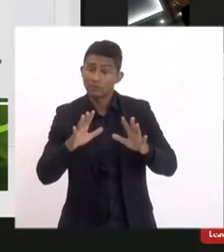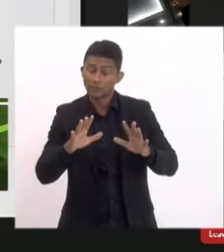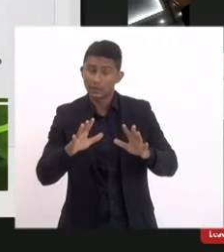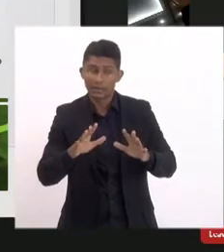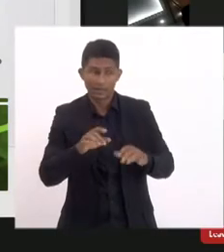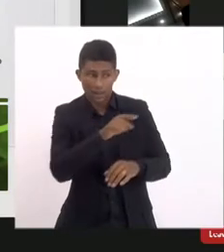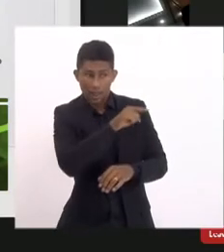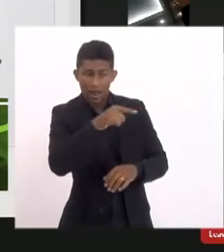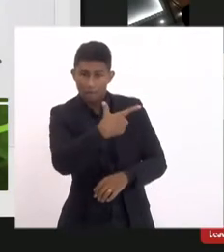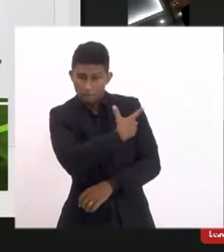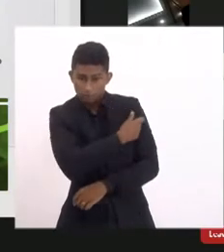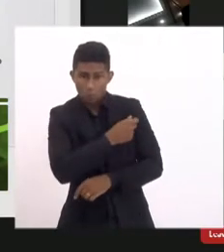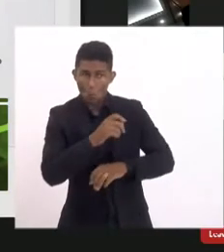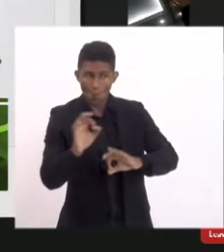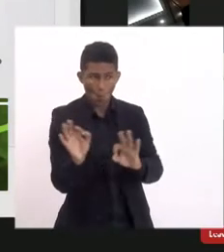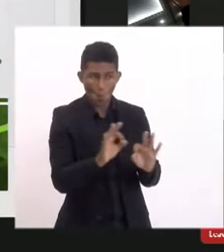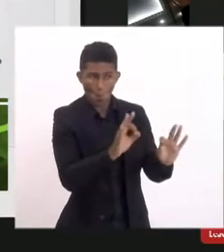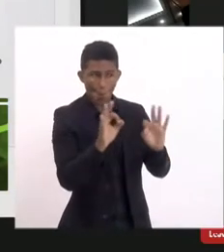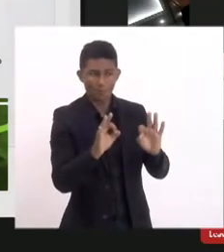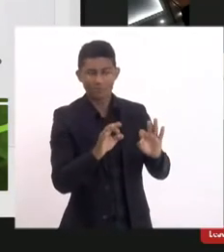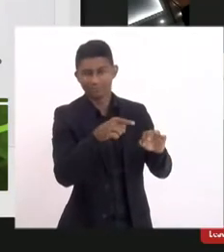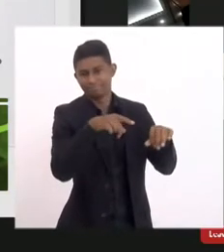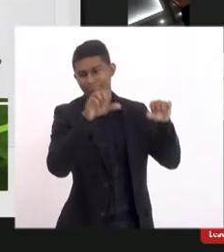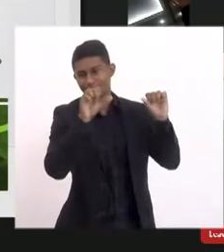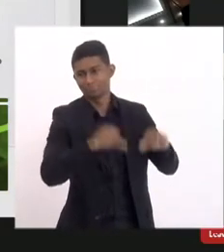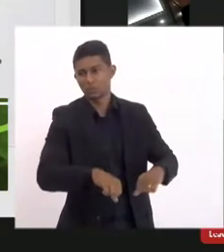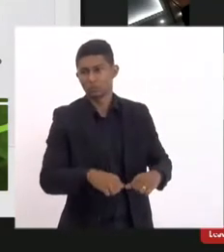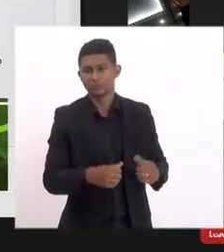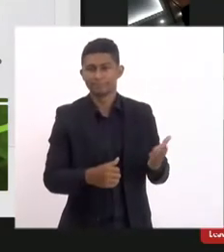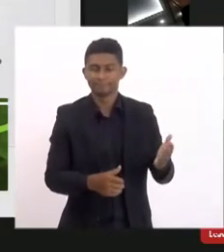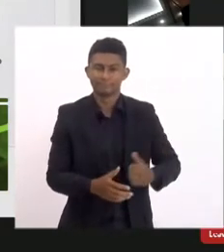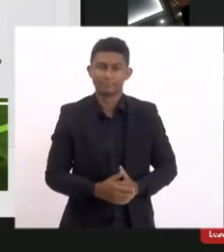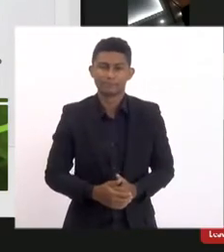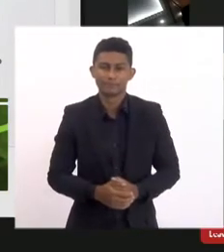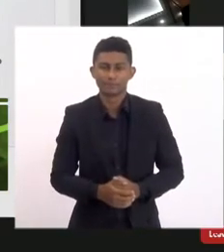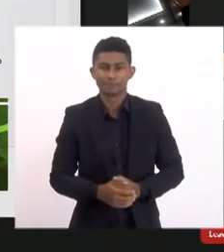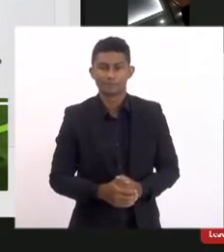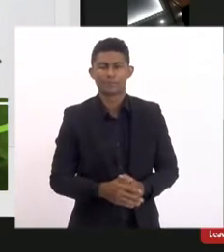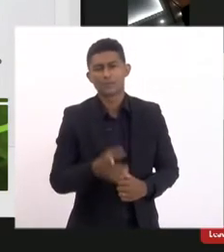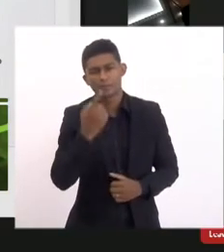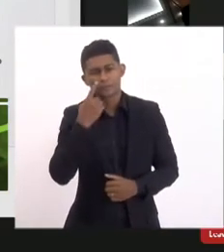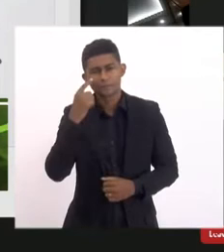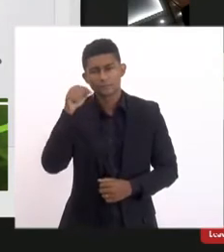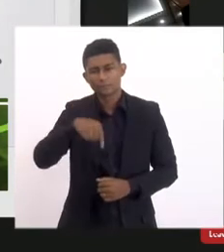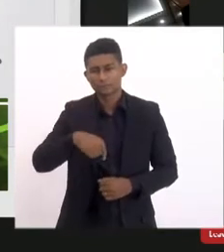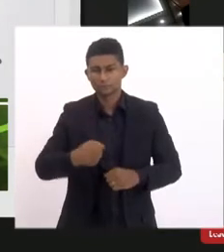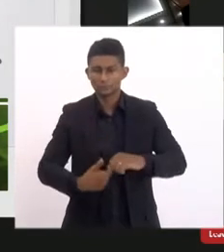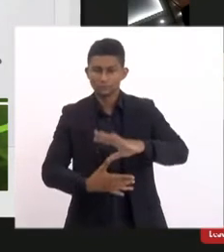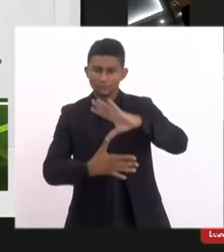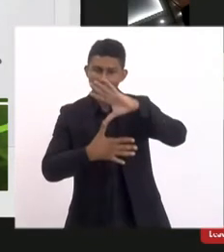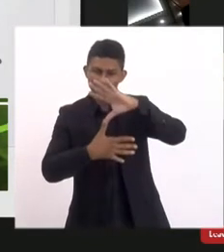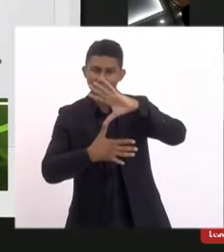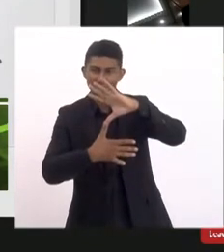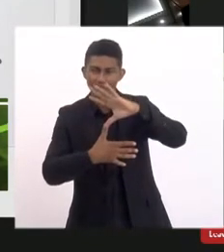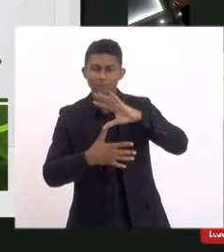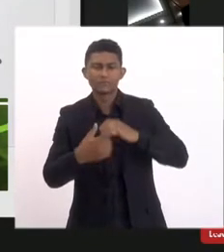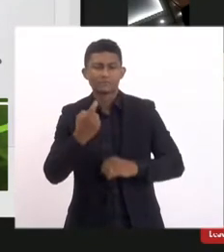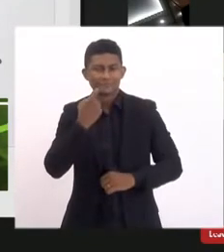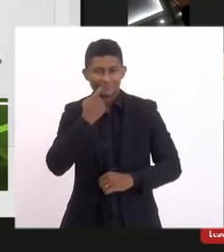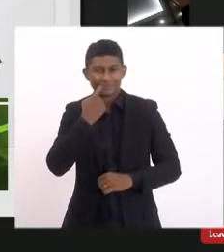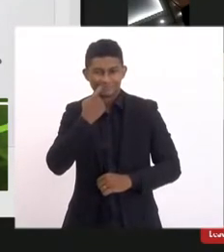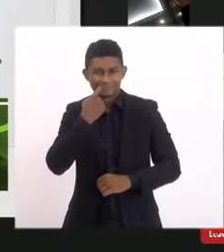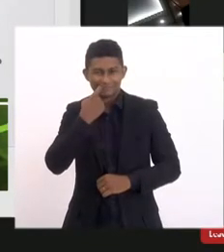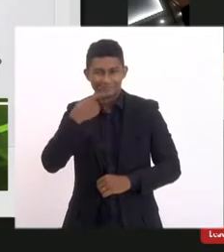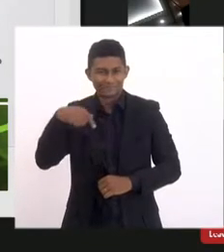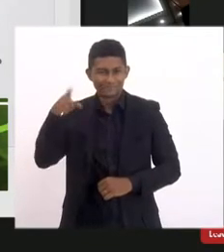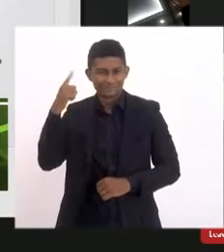dela. Aqui é a atual situação, né? O mapa nós fechamos na sexta-feira, nós temos